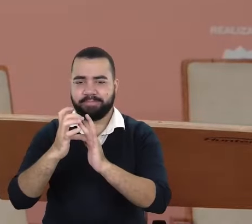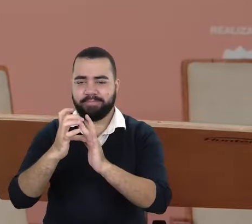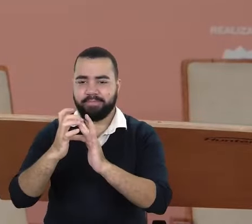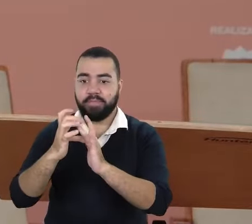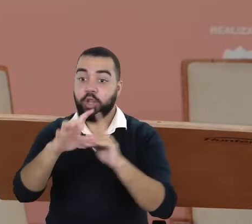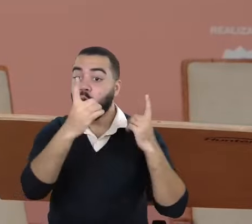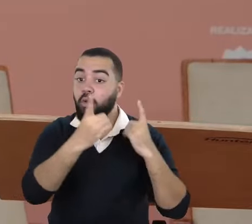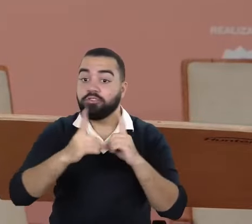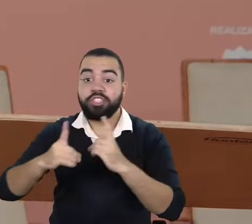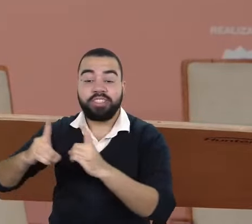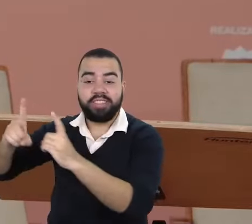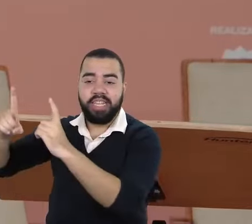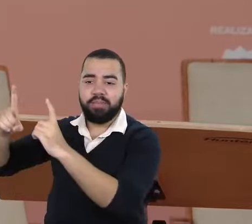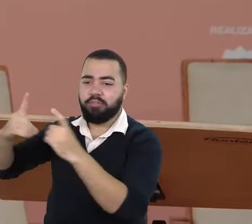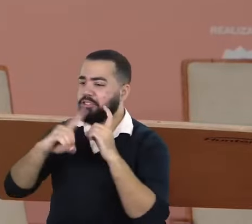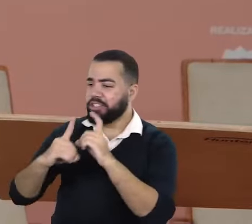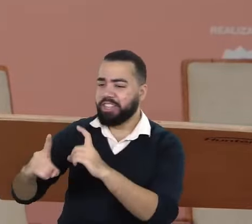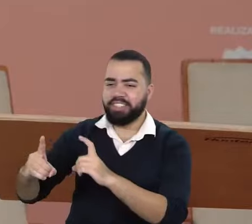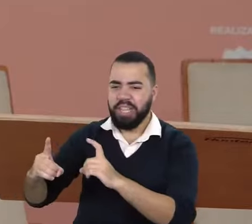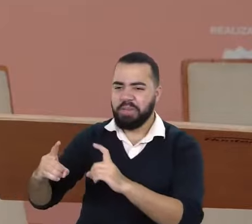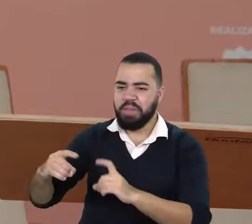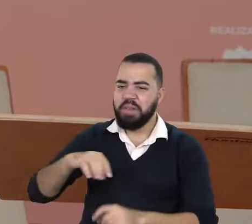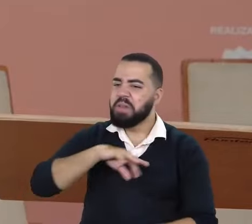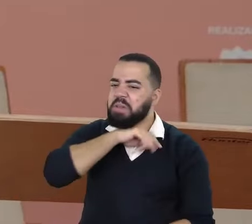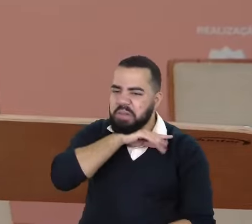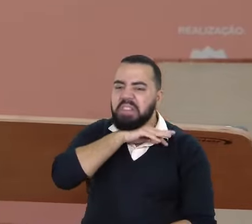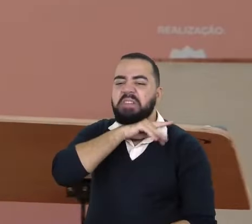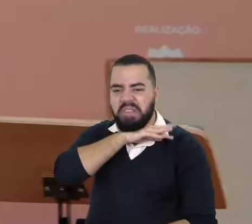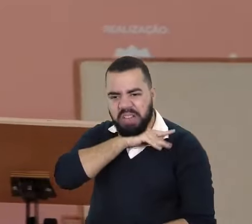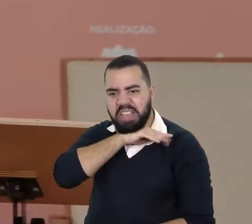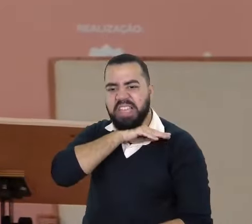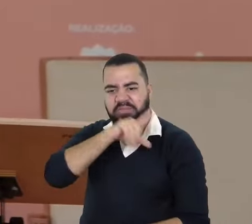os discípulos de Jesus, gente, os bichinhos eram sequeladinhos.